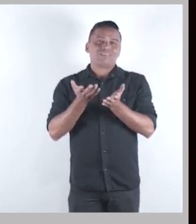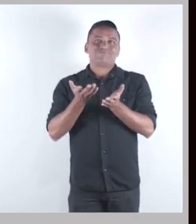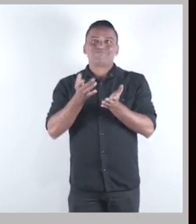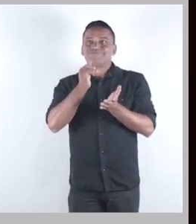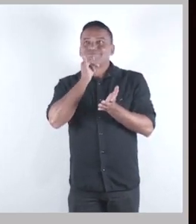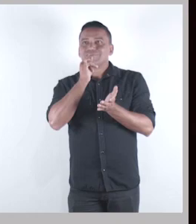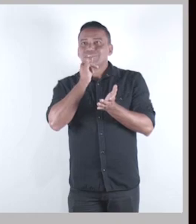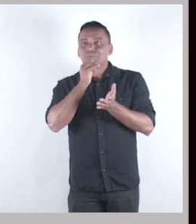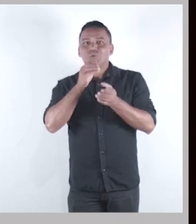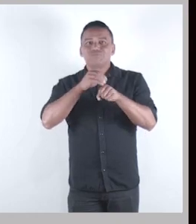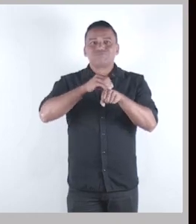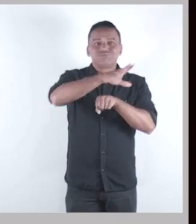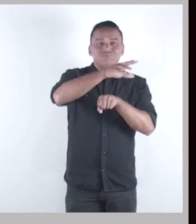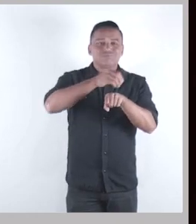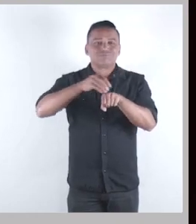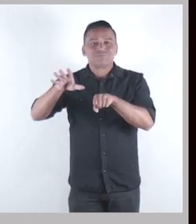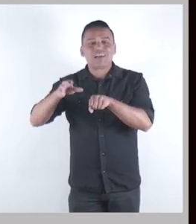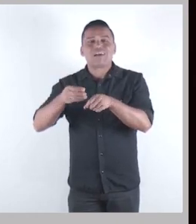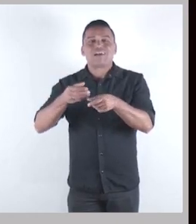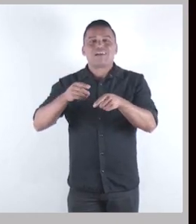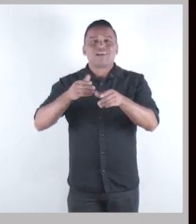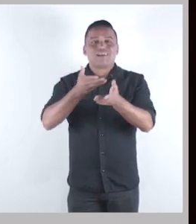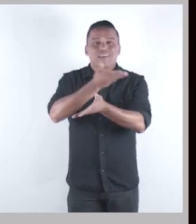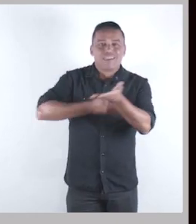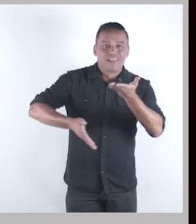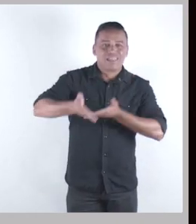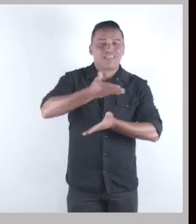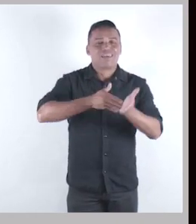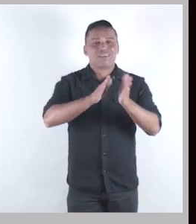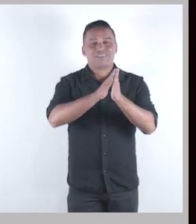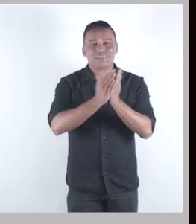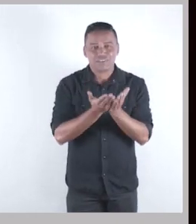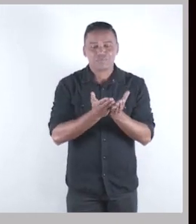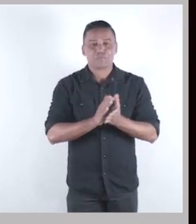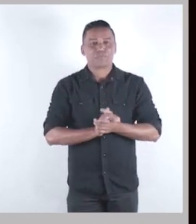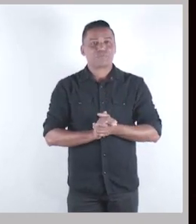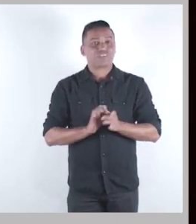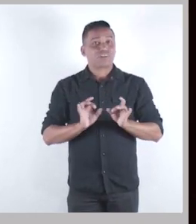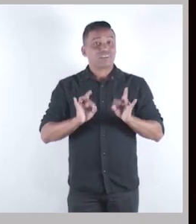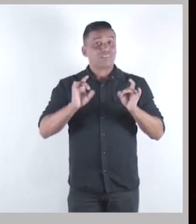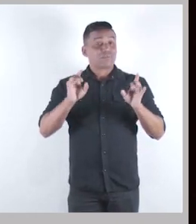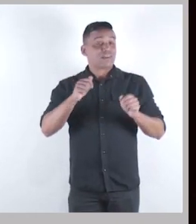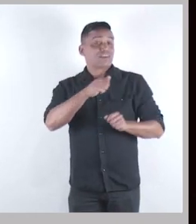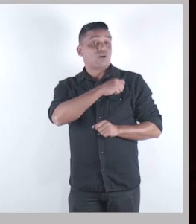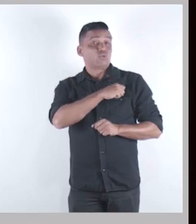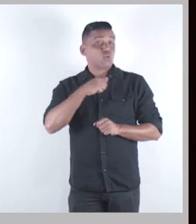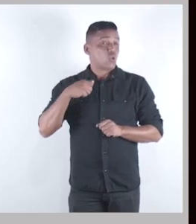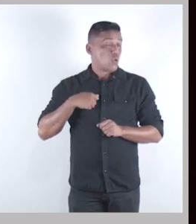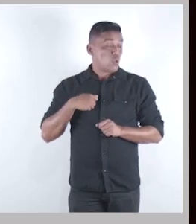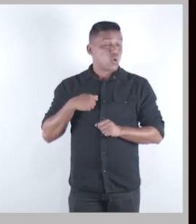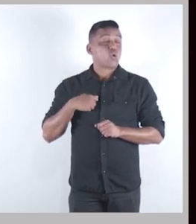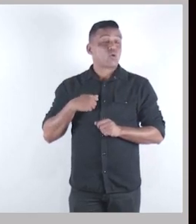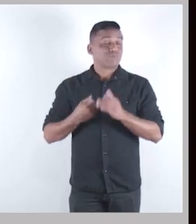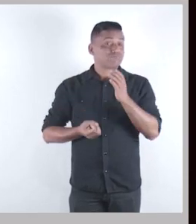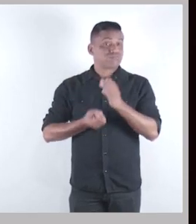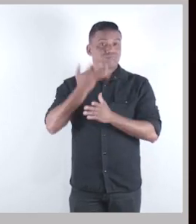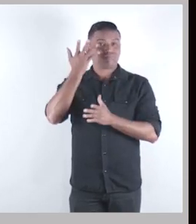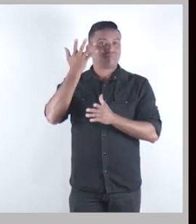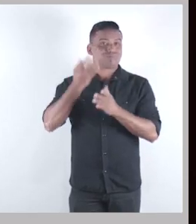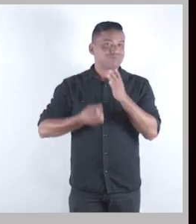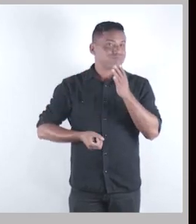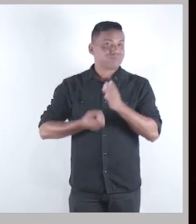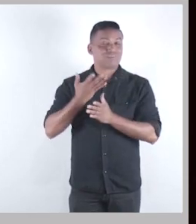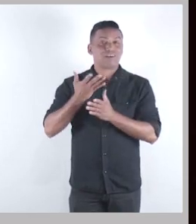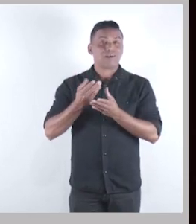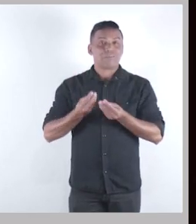a partilhar, né, os livros. E tem estado a aparecer cada vez mais escritores moçambicanos, autores,